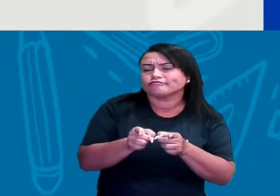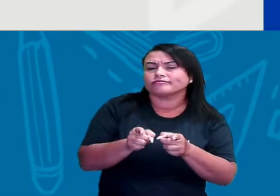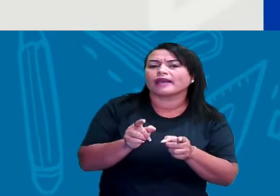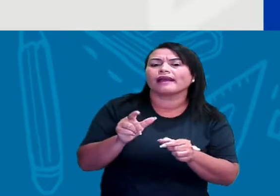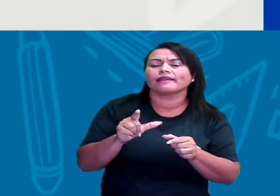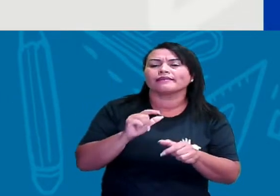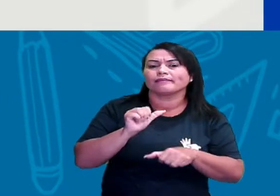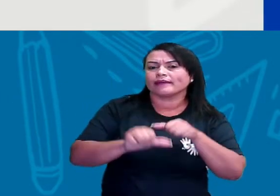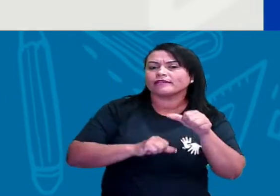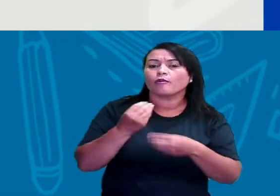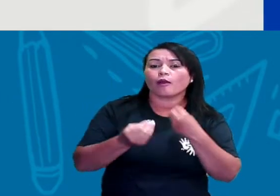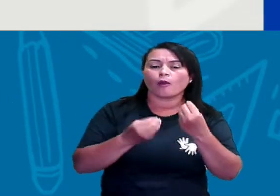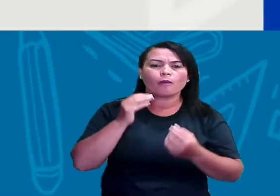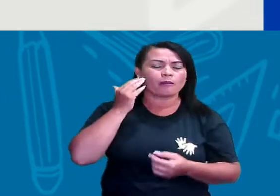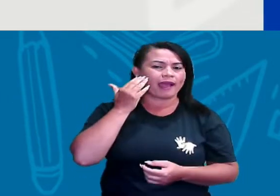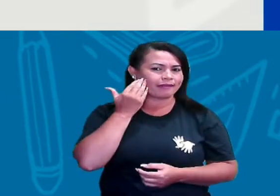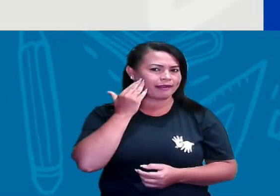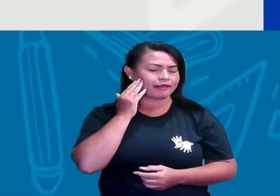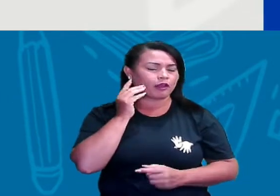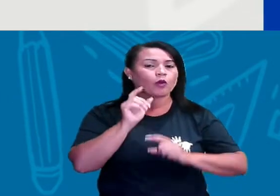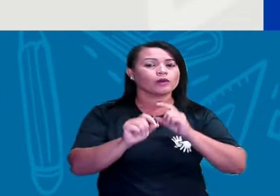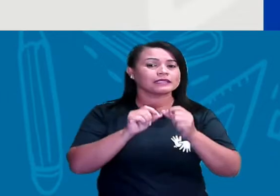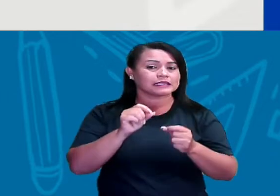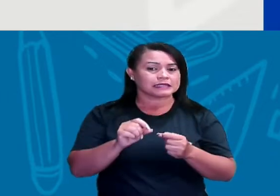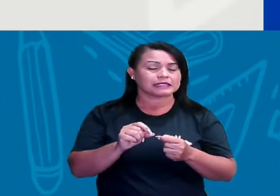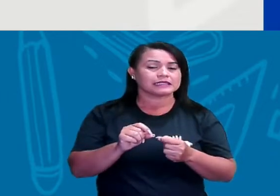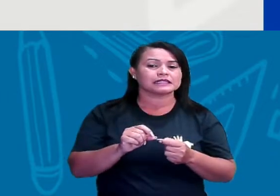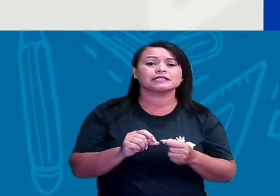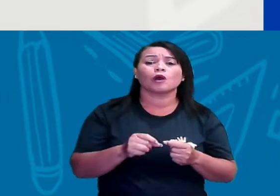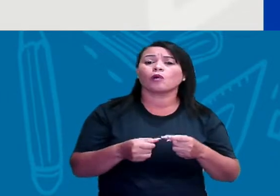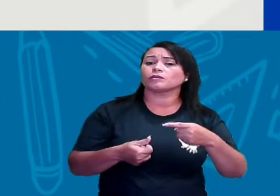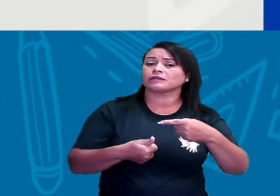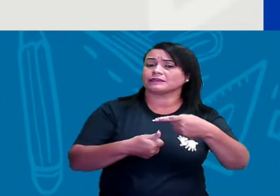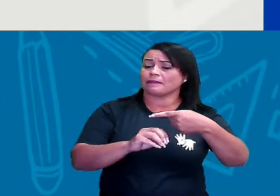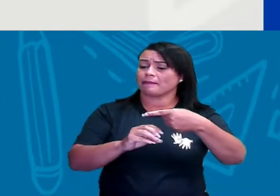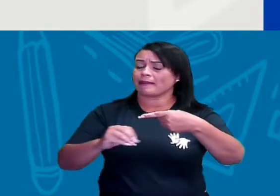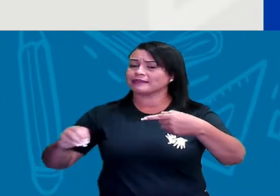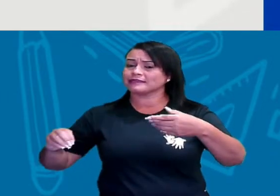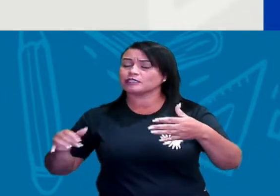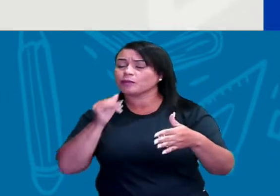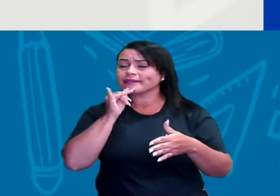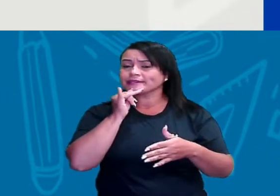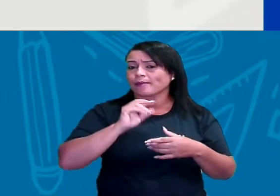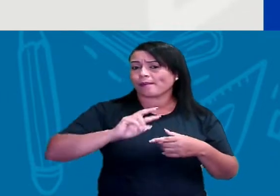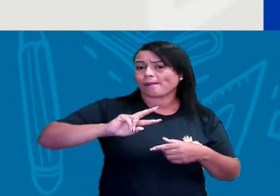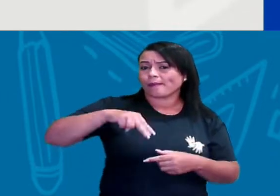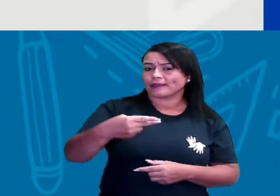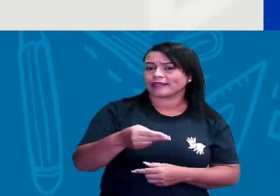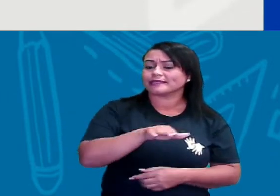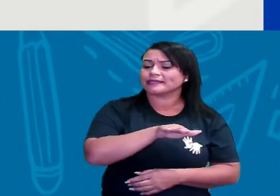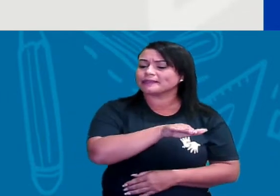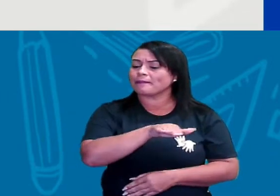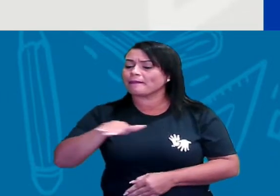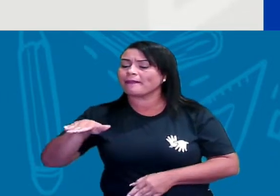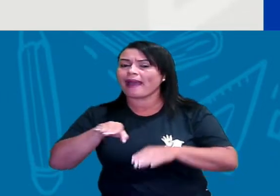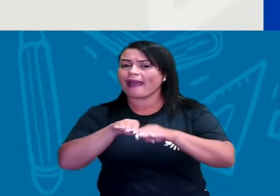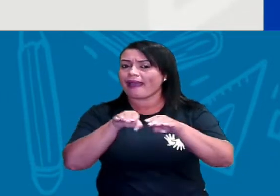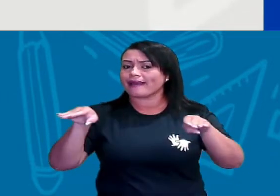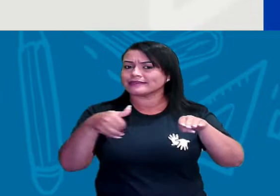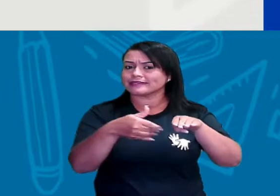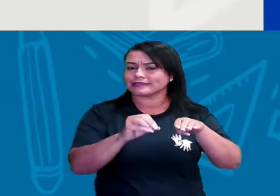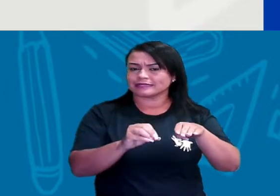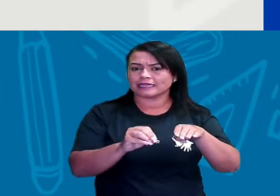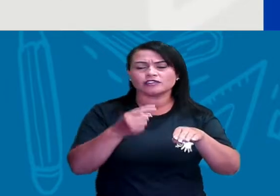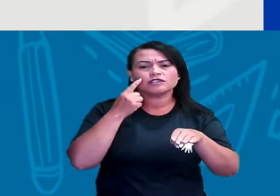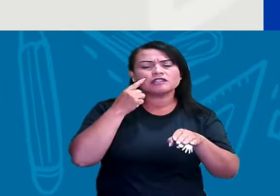científica, é necessário entender o que são potências de base 10, o que a gente já viu da definição de potência, tá? Notação